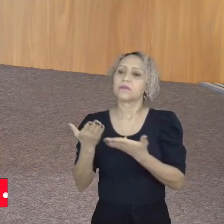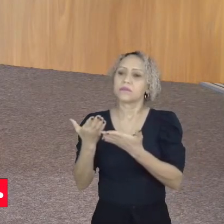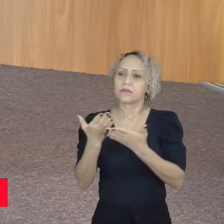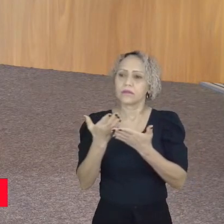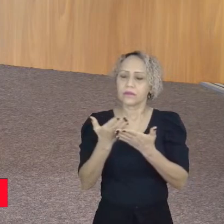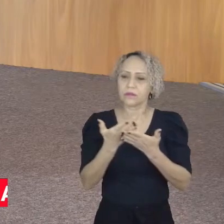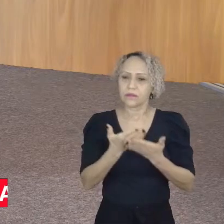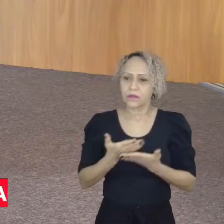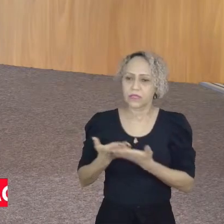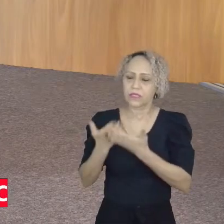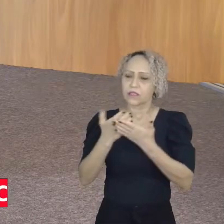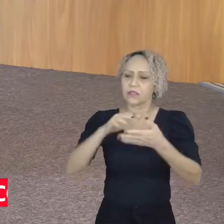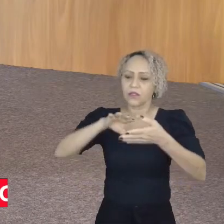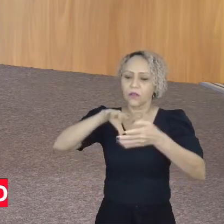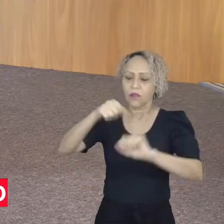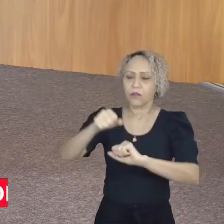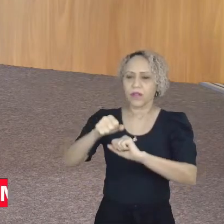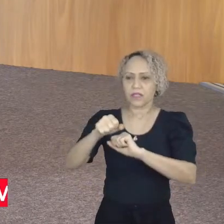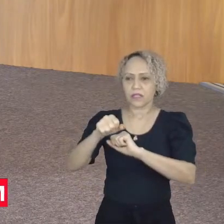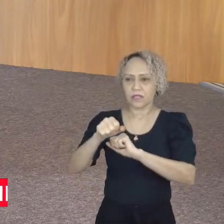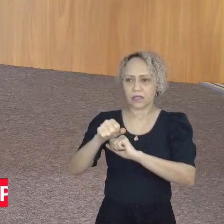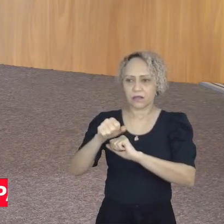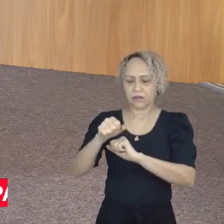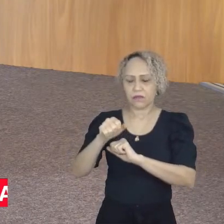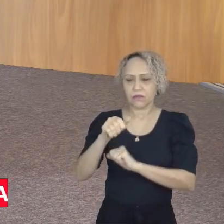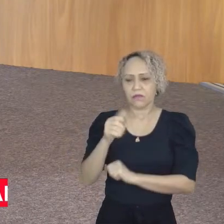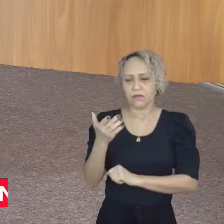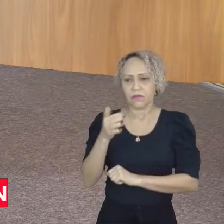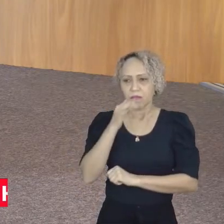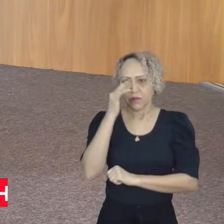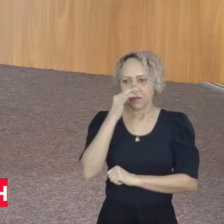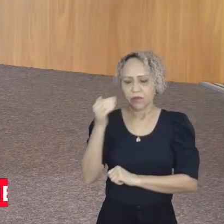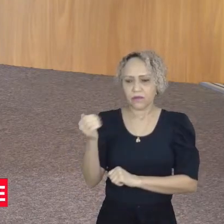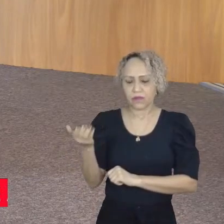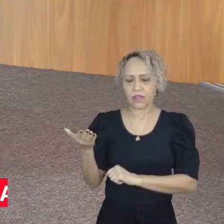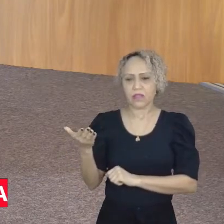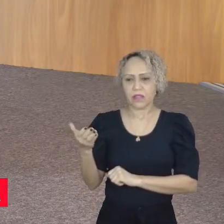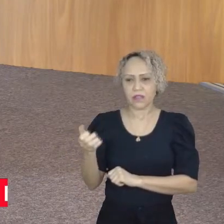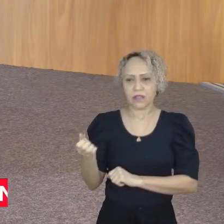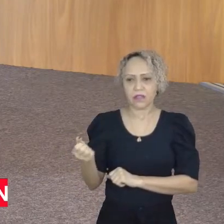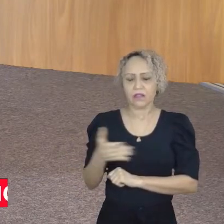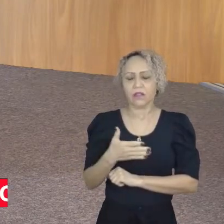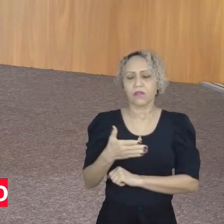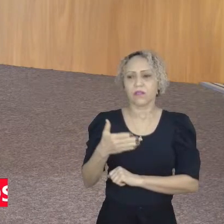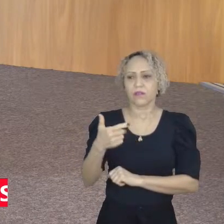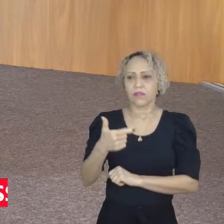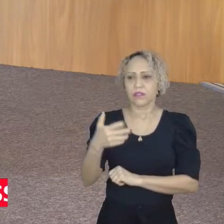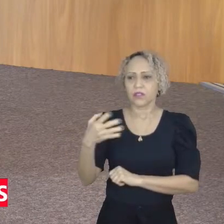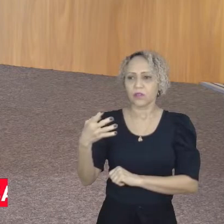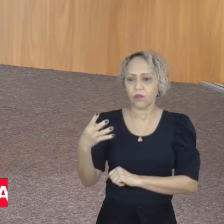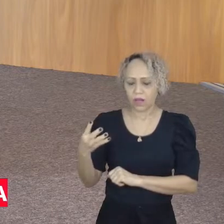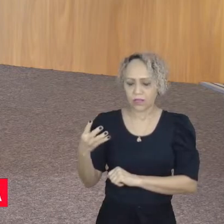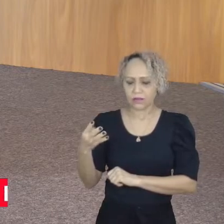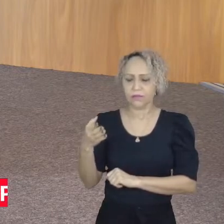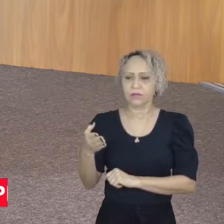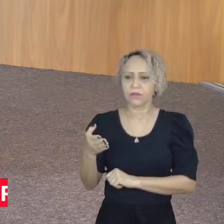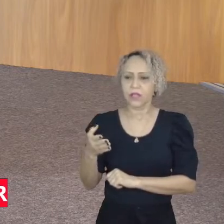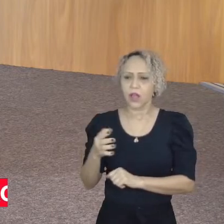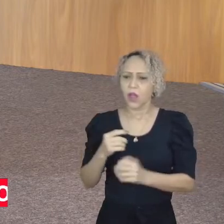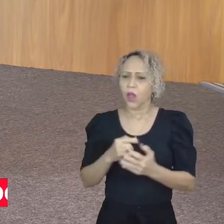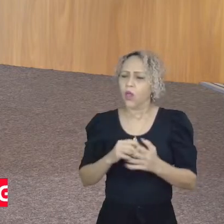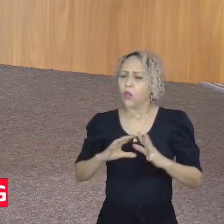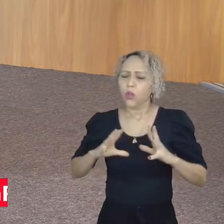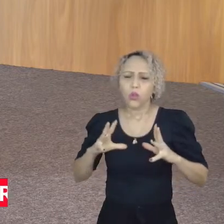da Agenda de Formação da Fundação Perseu Abramo e da Secretaria Nacional de Formação do PT. Podem se inscrever aí toda a